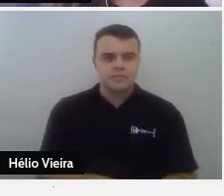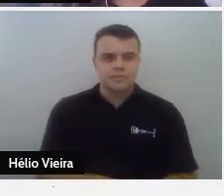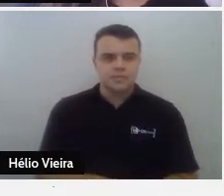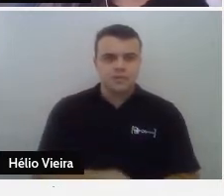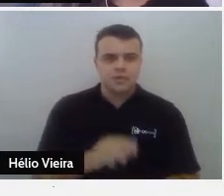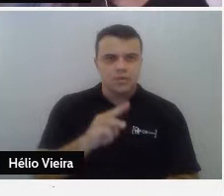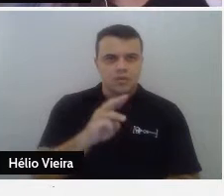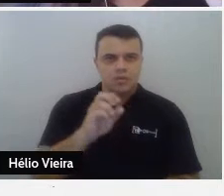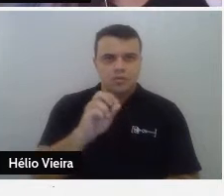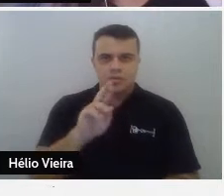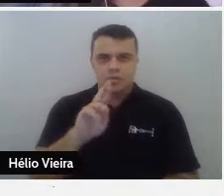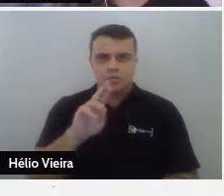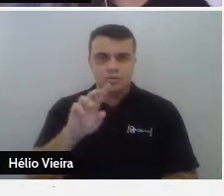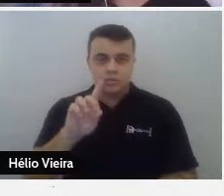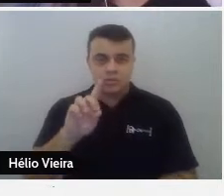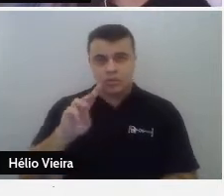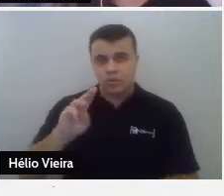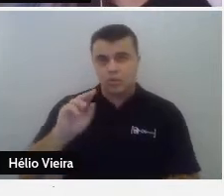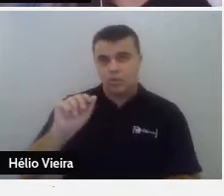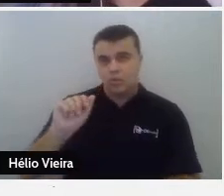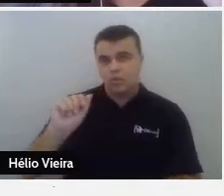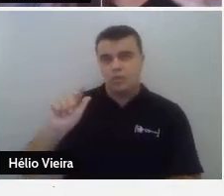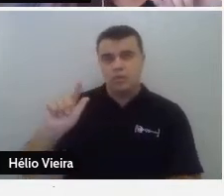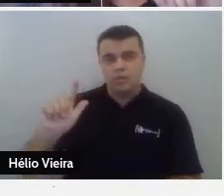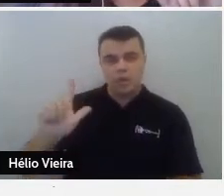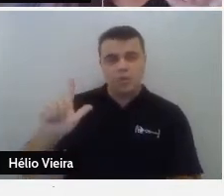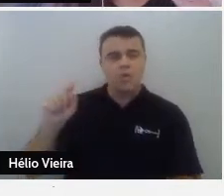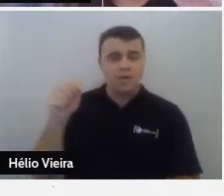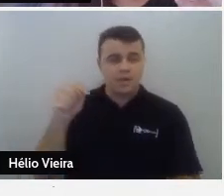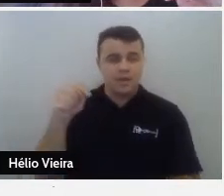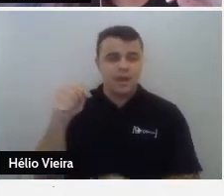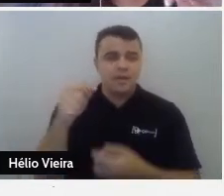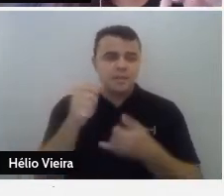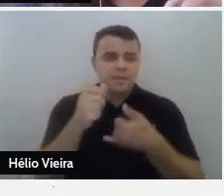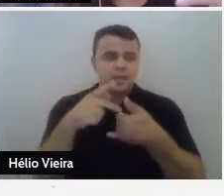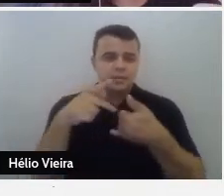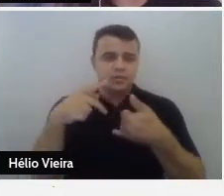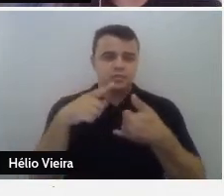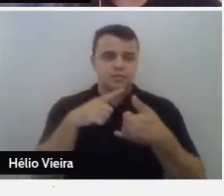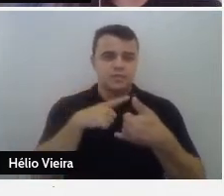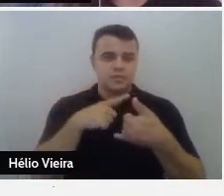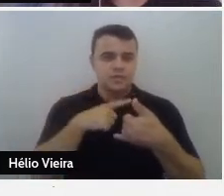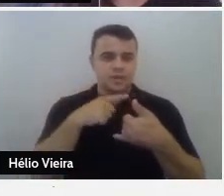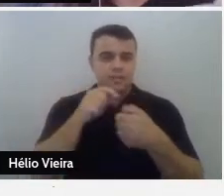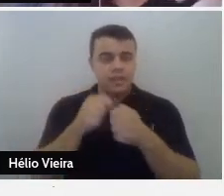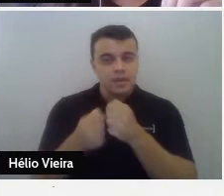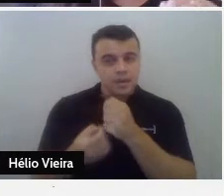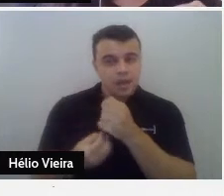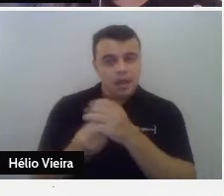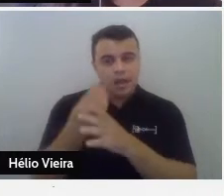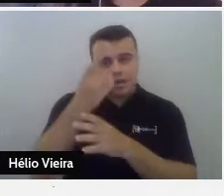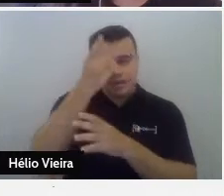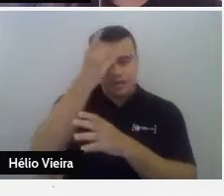Roll, ele é um aplicativo que é para criar